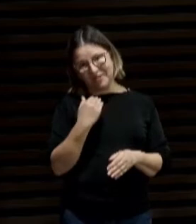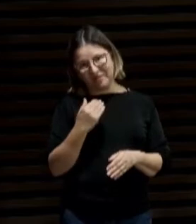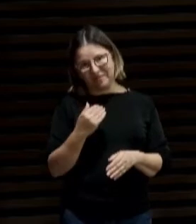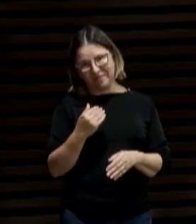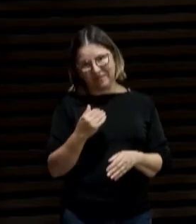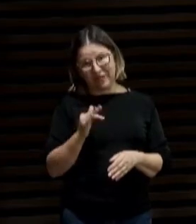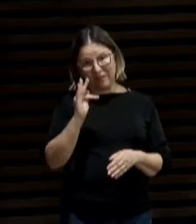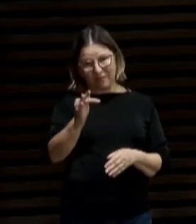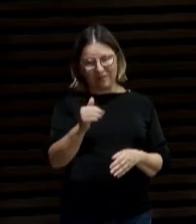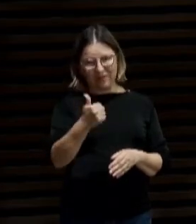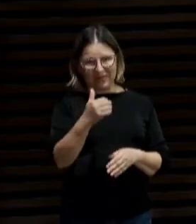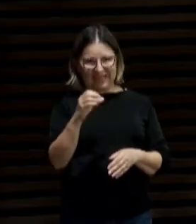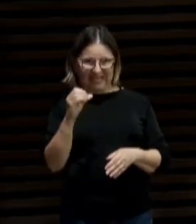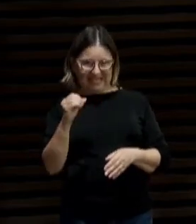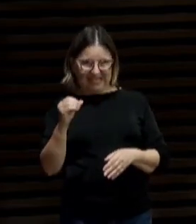estaremos mortos.